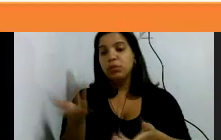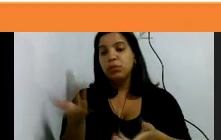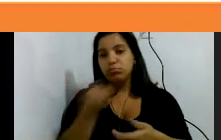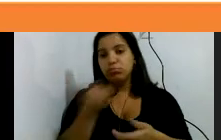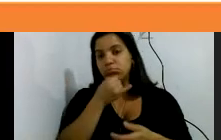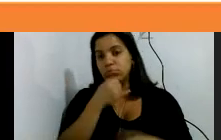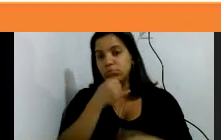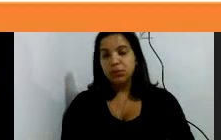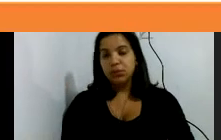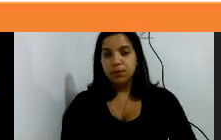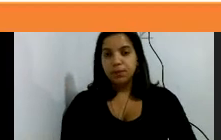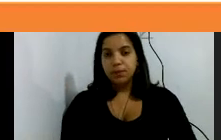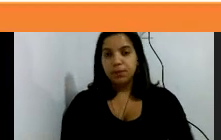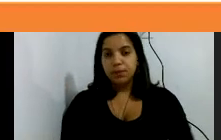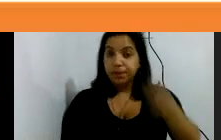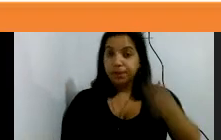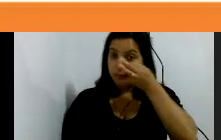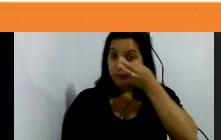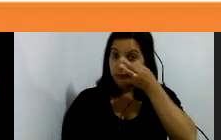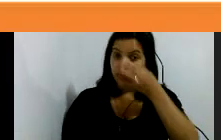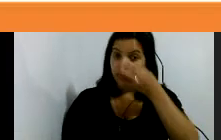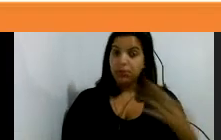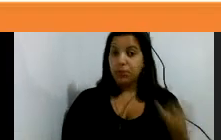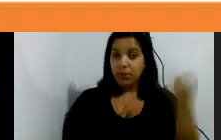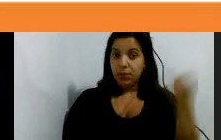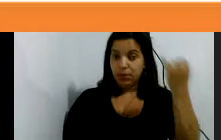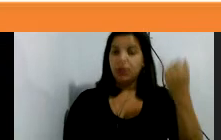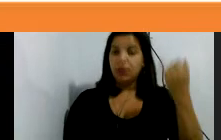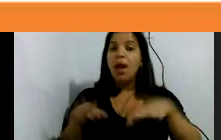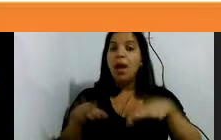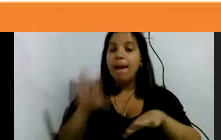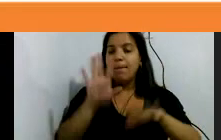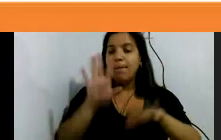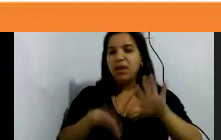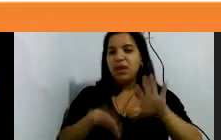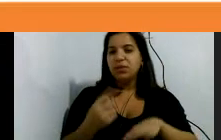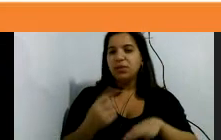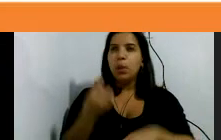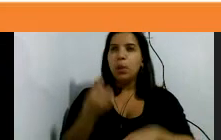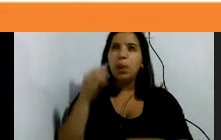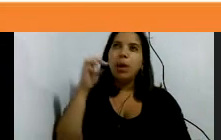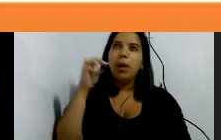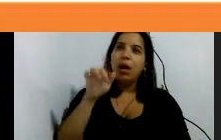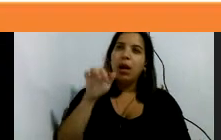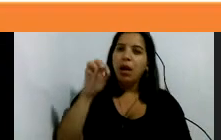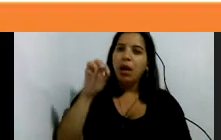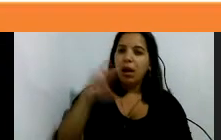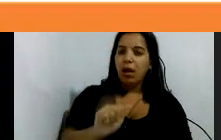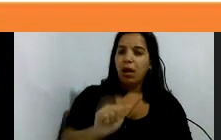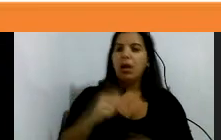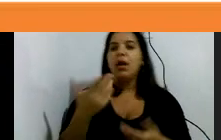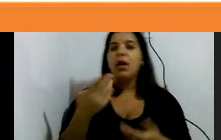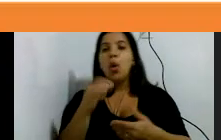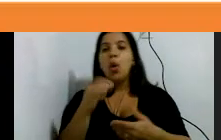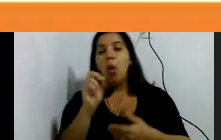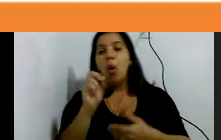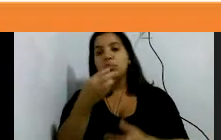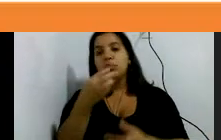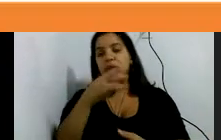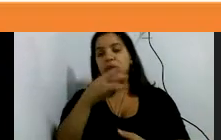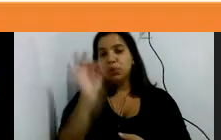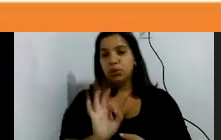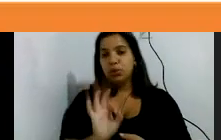Então, observação importante: a maioria dos pacientes aumenta 1 grama de hemoglobina ou 3% de